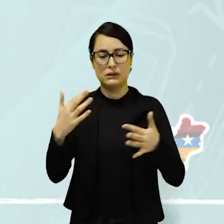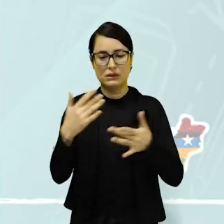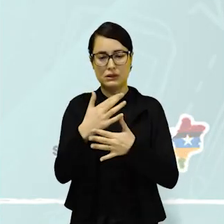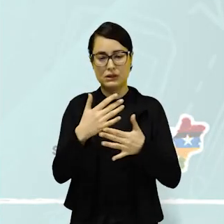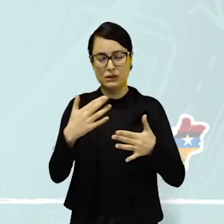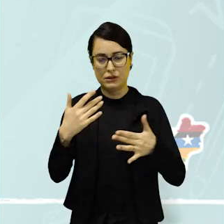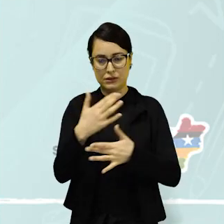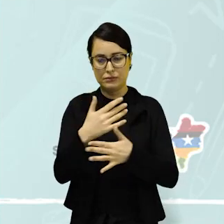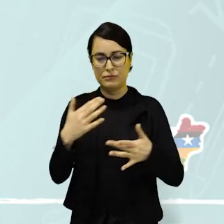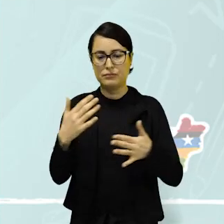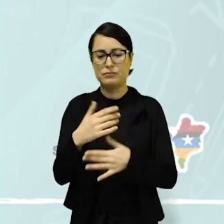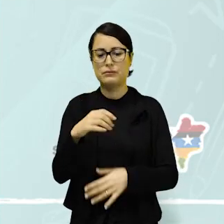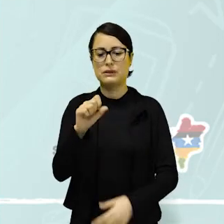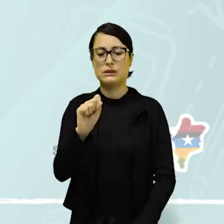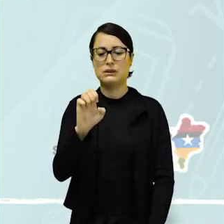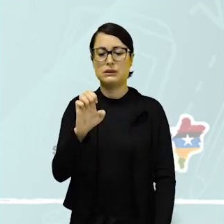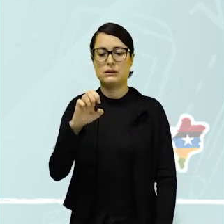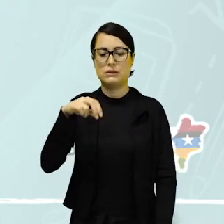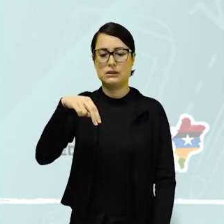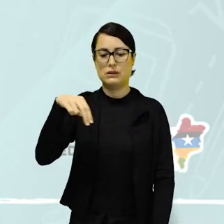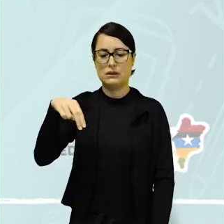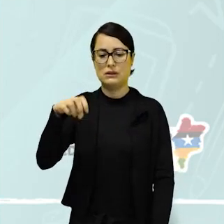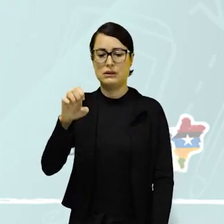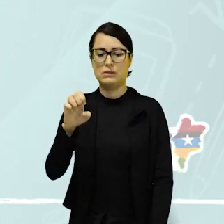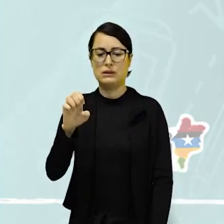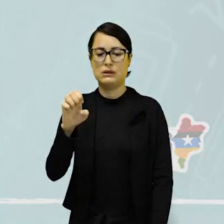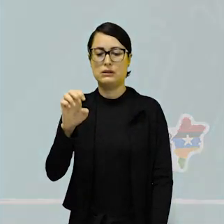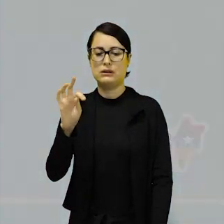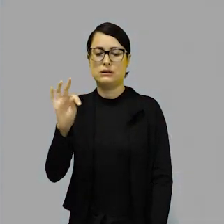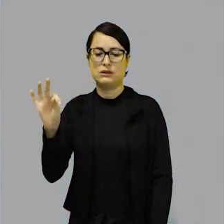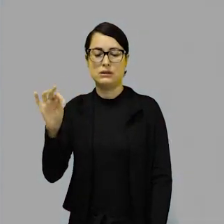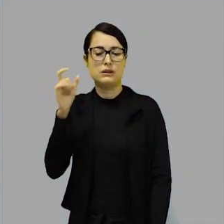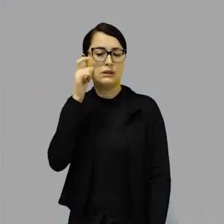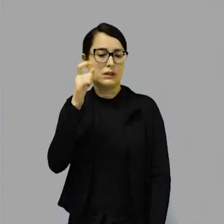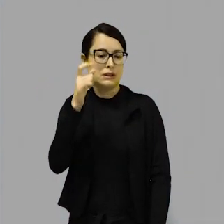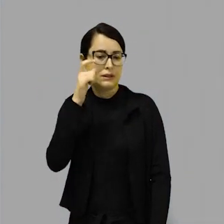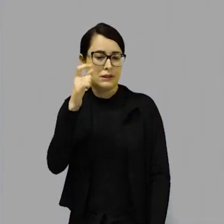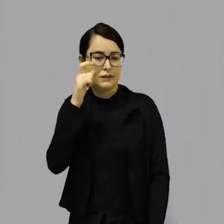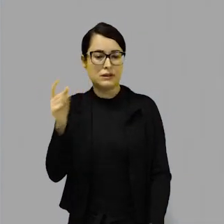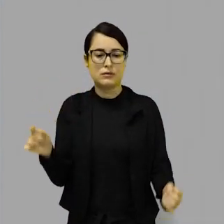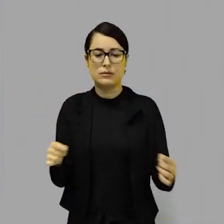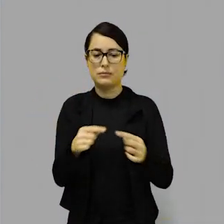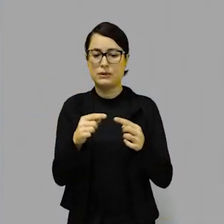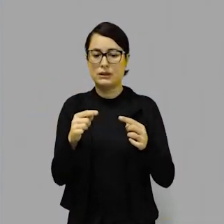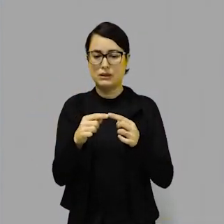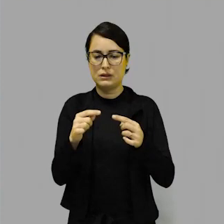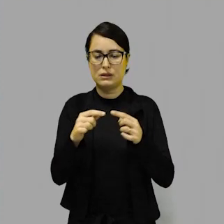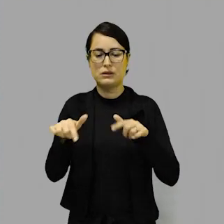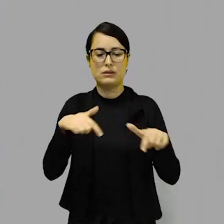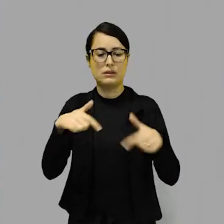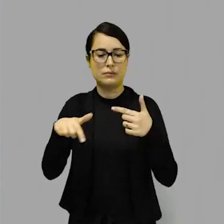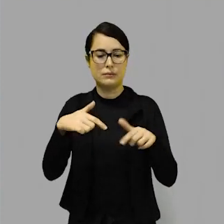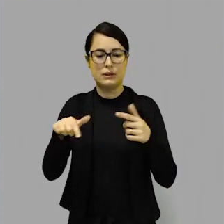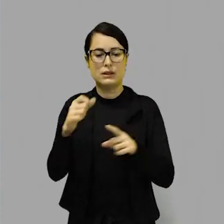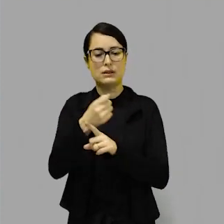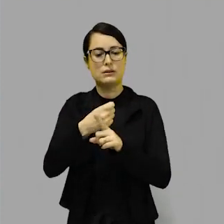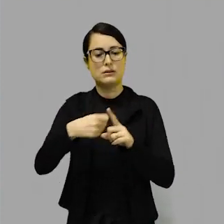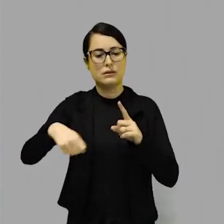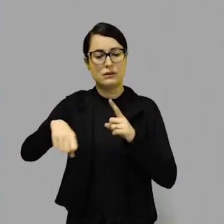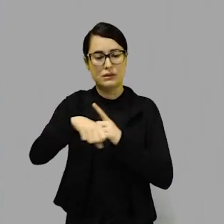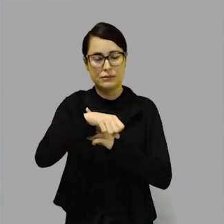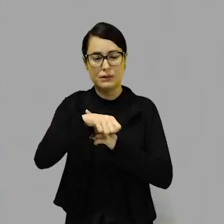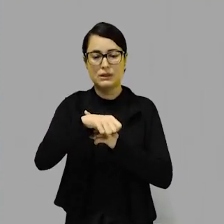urbana, Sennett se interessa por questões ligadas ao trabalho e à sociabilidade nas grandes cidades.